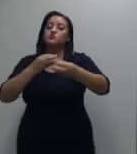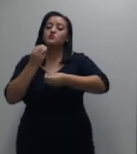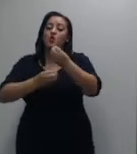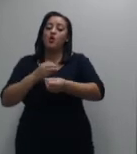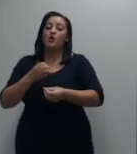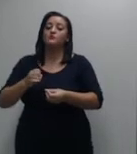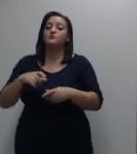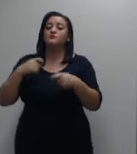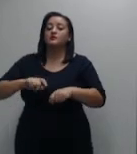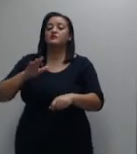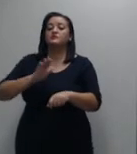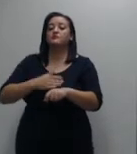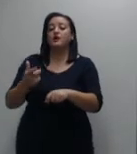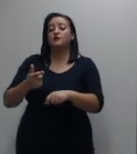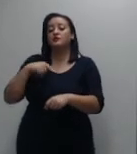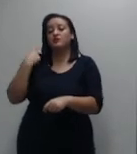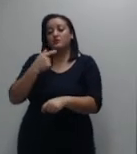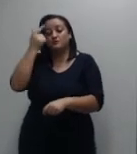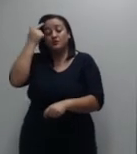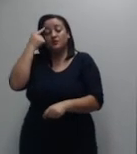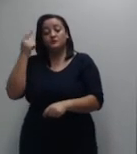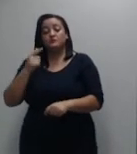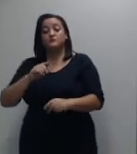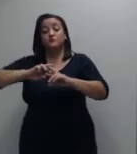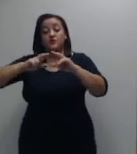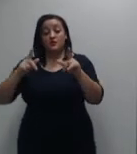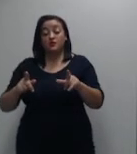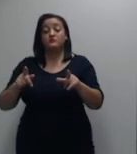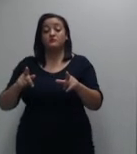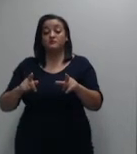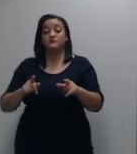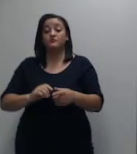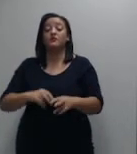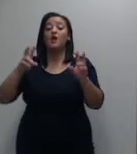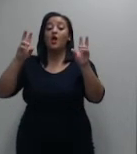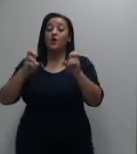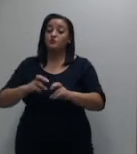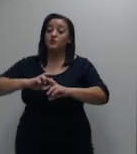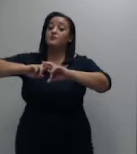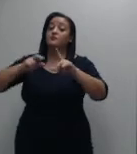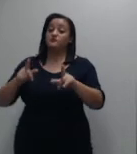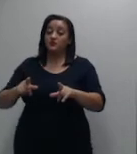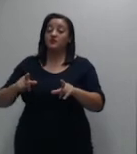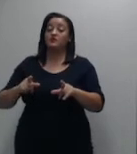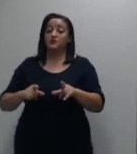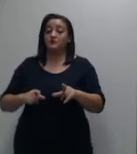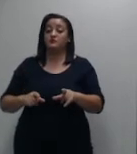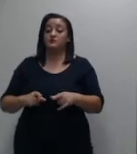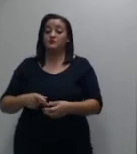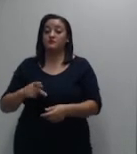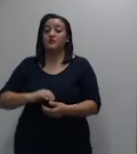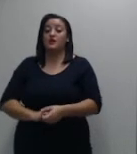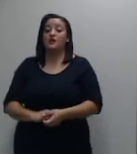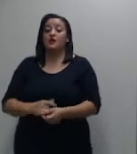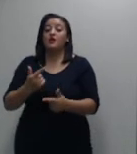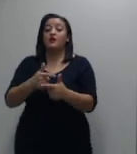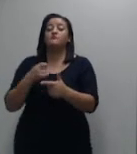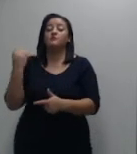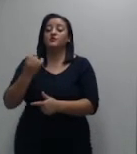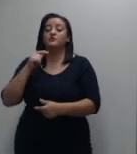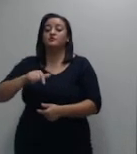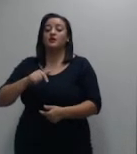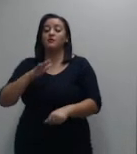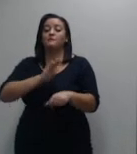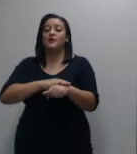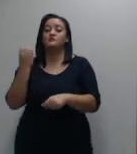bastasse isso ainda que se entenda sentindo contrário de fato é uma matéria controvertida o fato é aqui que tá o ponto